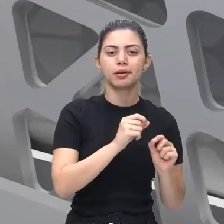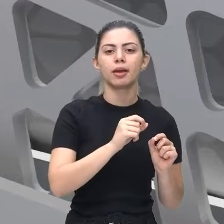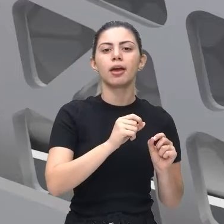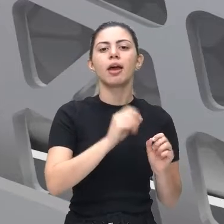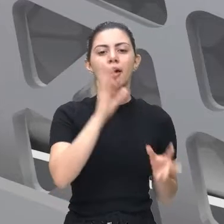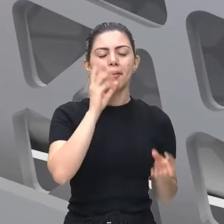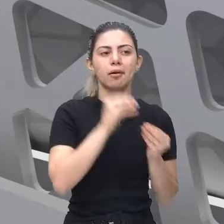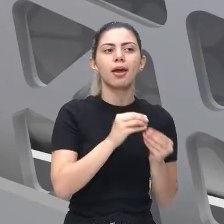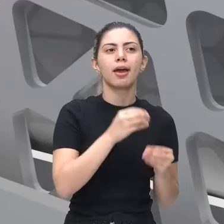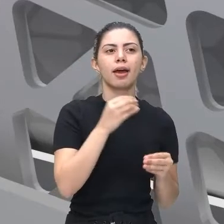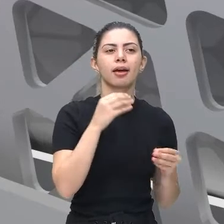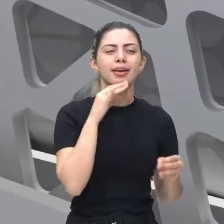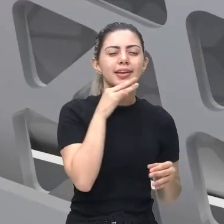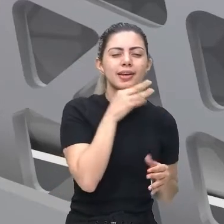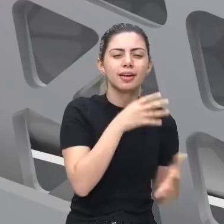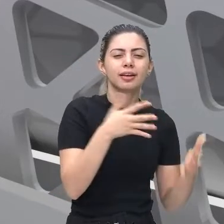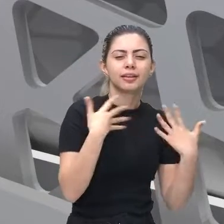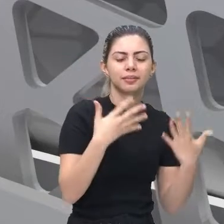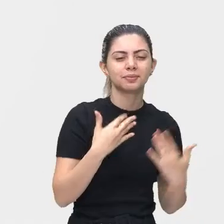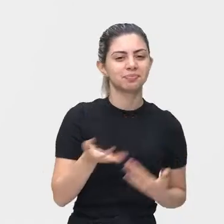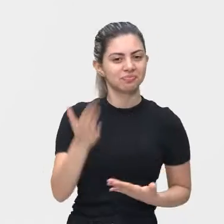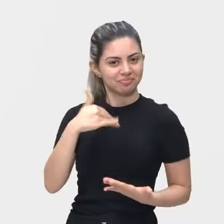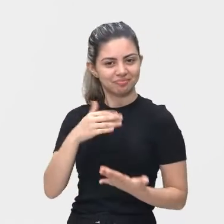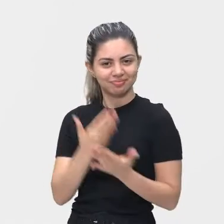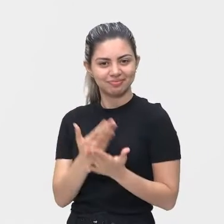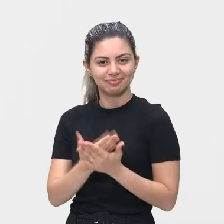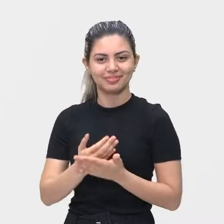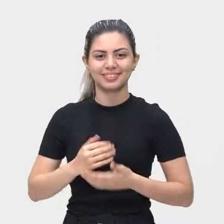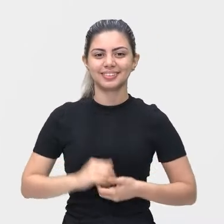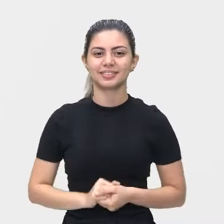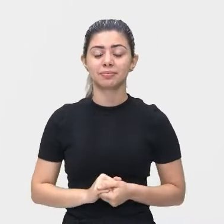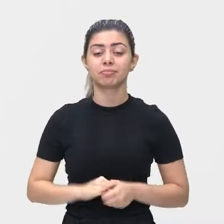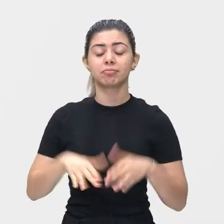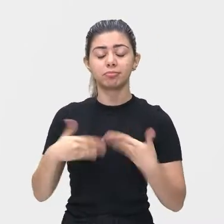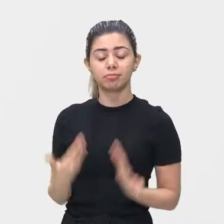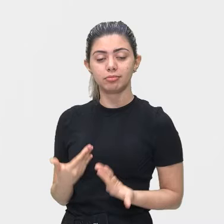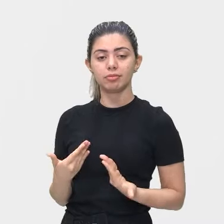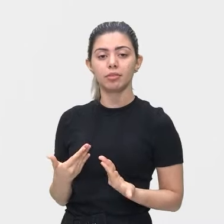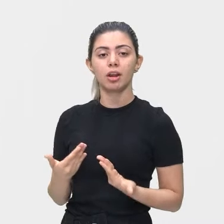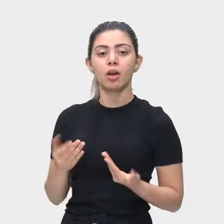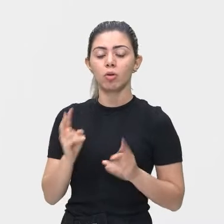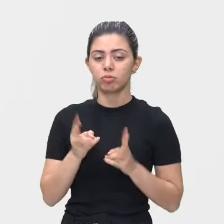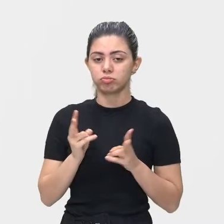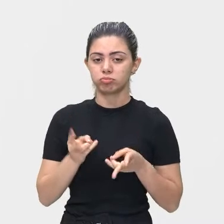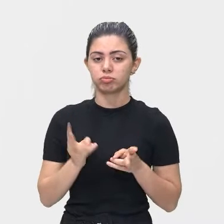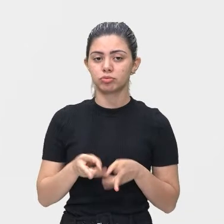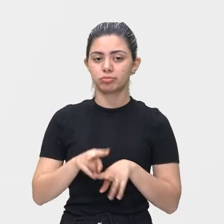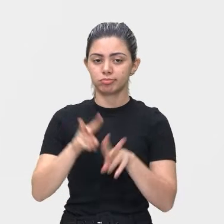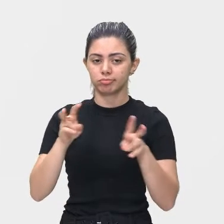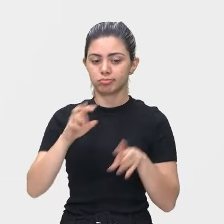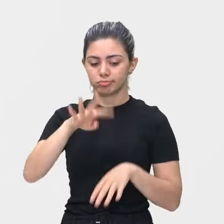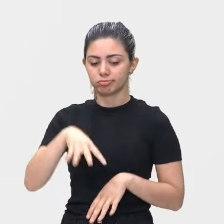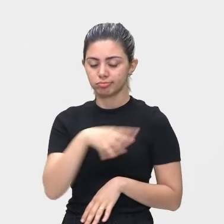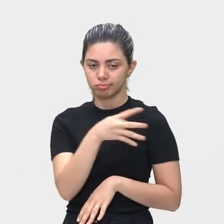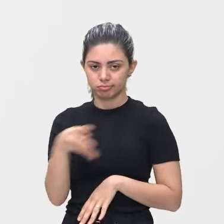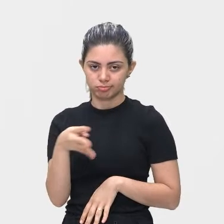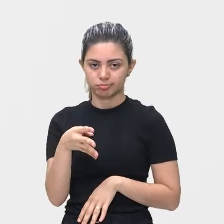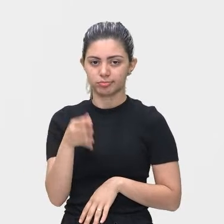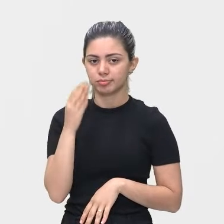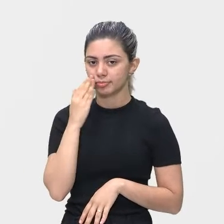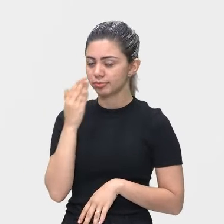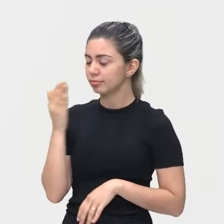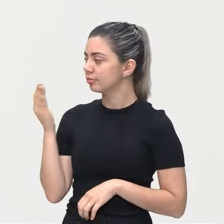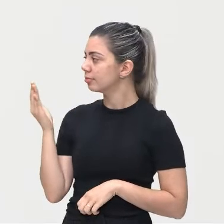de calor. Me segue na aula, olha só o que é que nós temos. Então, continuando ainda nessa mesma tabela,